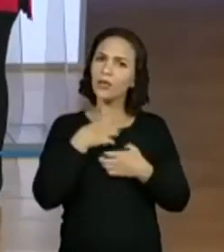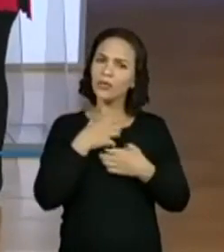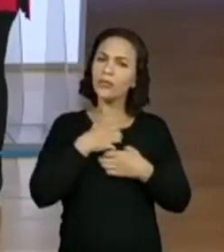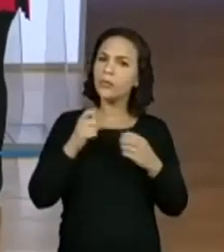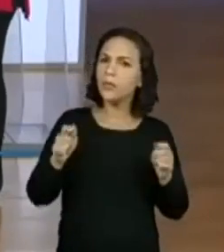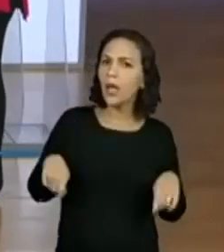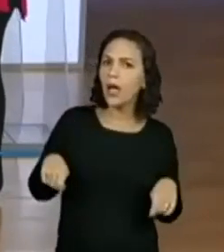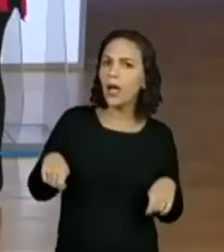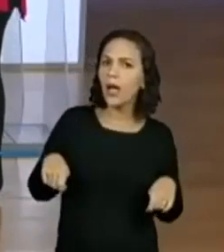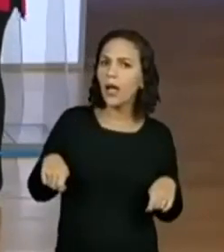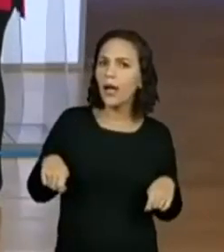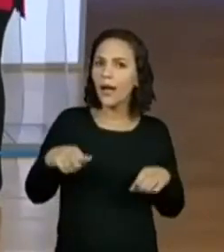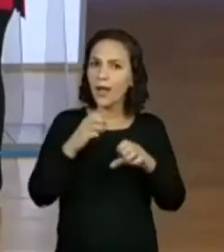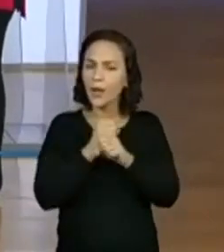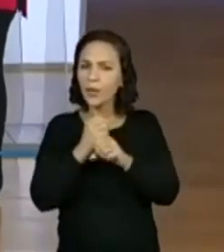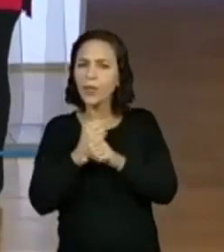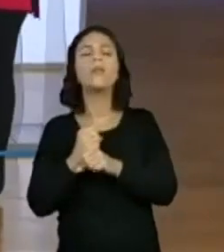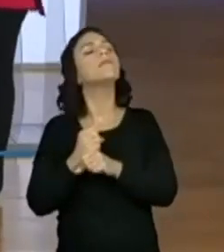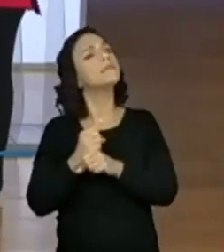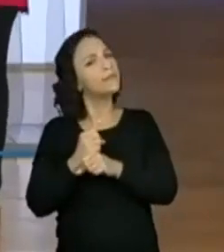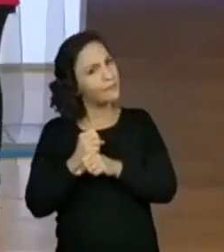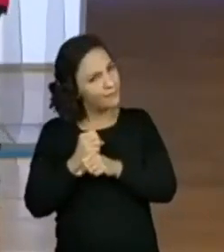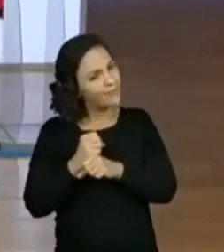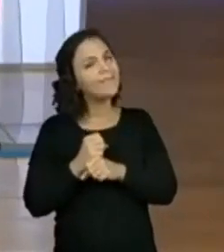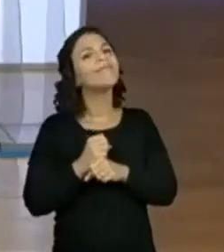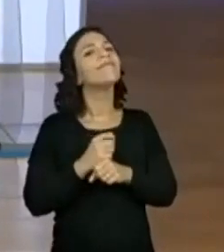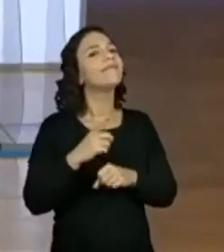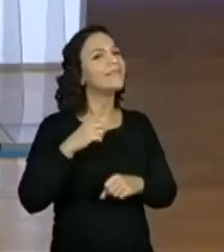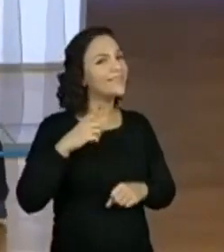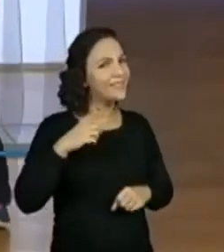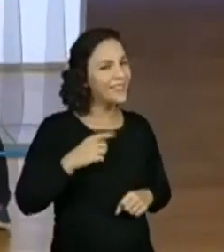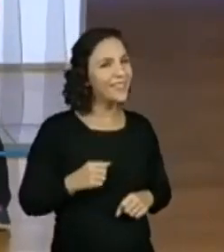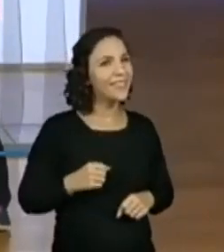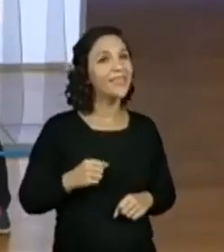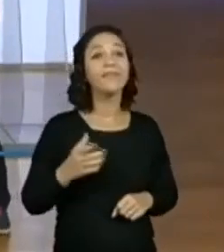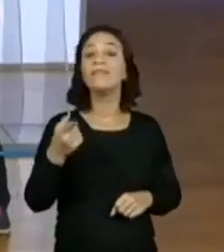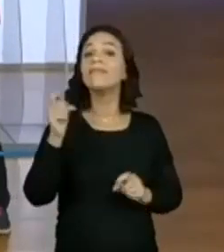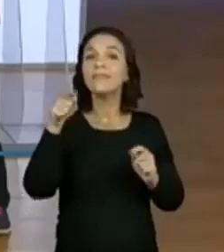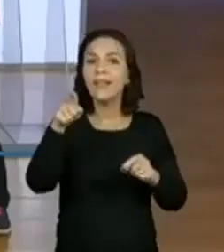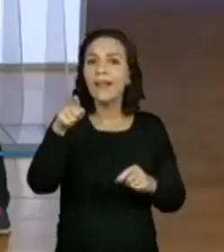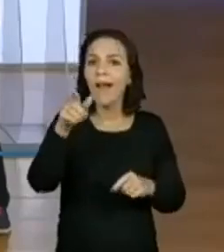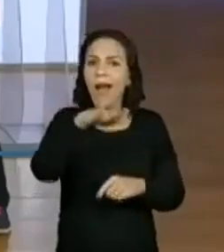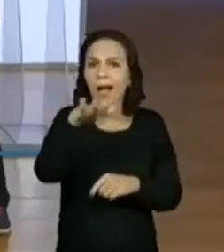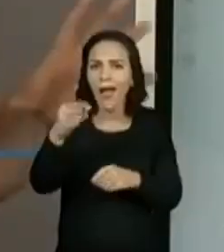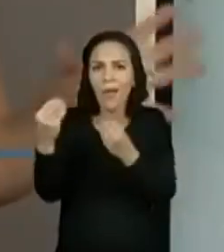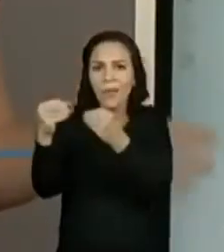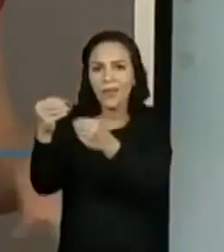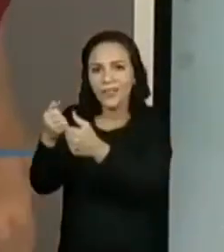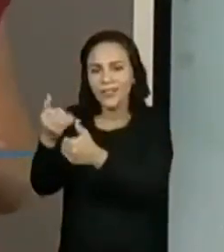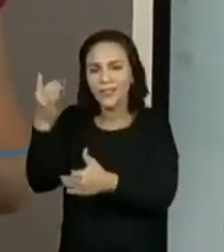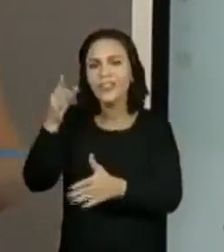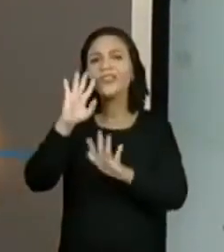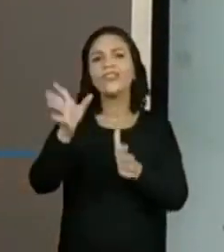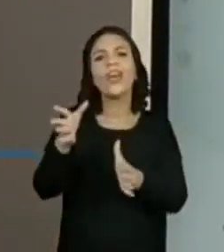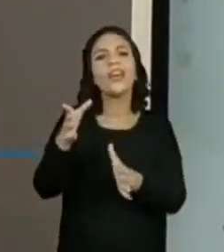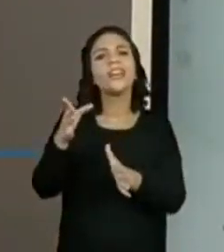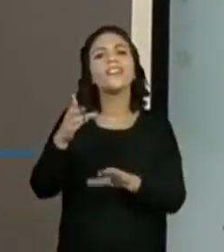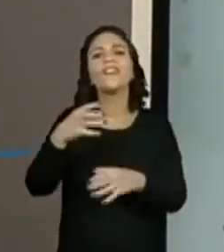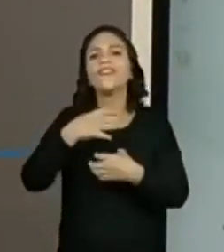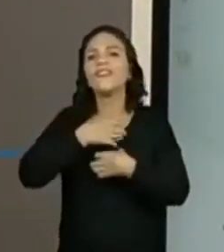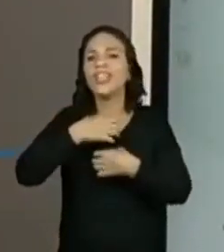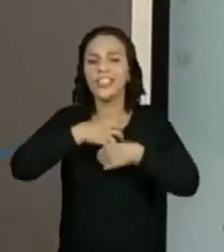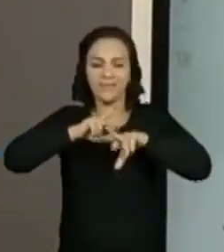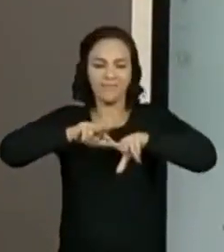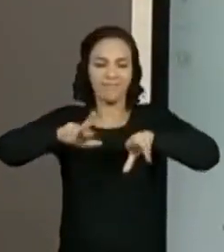professora, ao não ser de 1 em 1? Tem outro jeito também. Conta aí pra gente, vocês estudantes que já estão contando diversas coisas